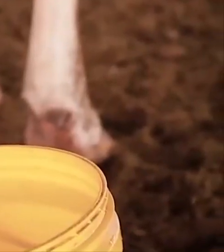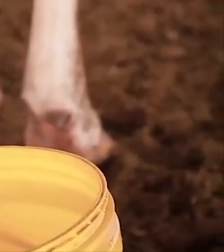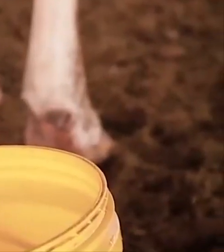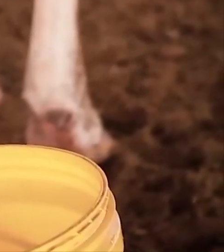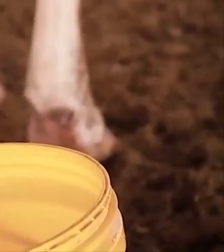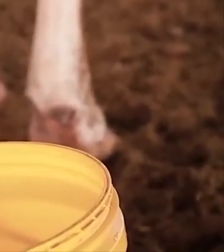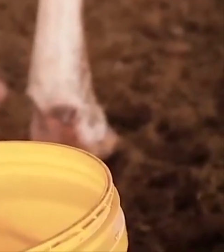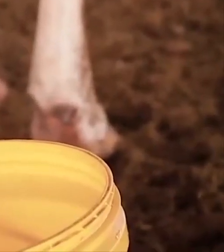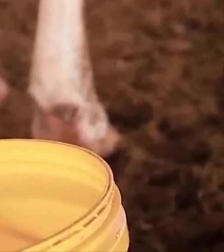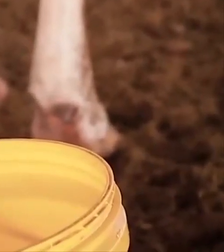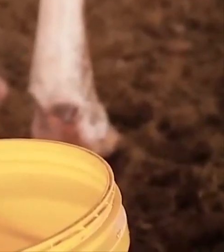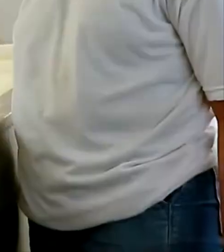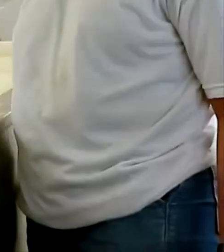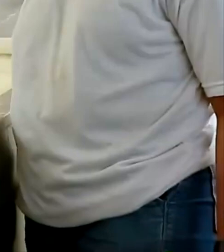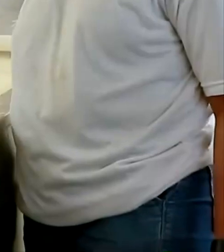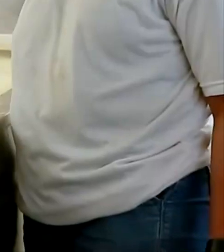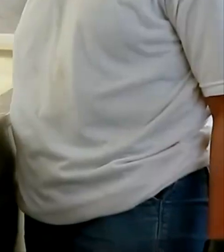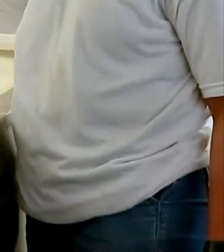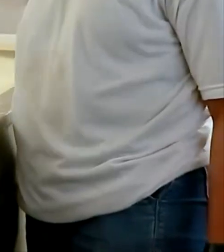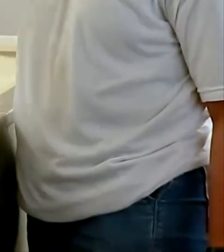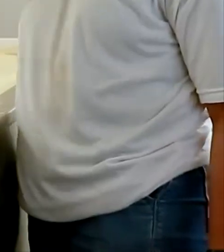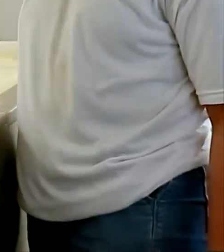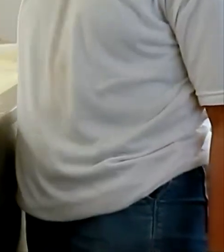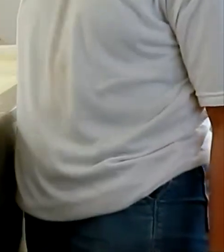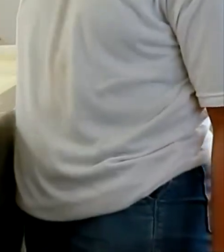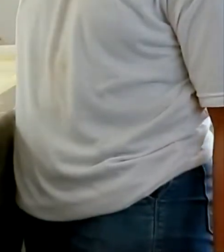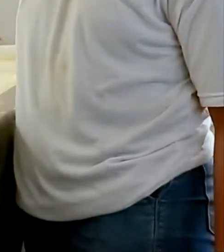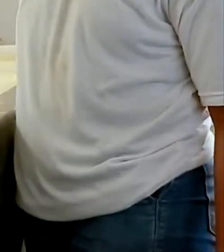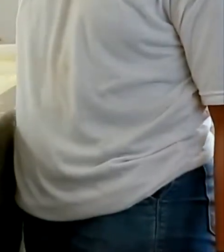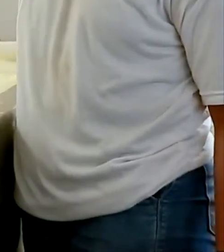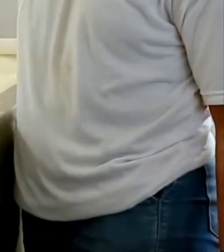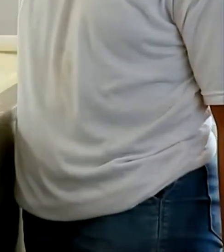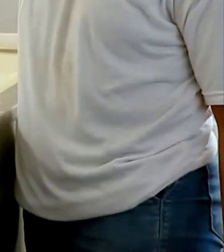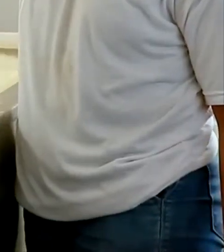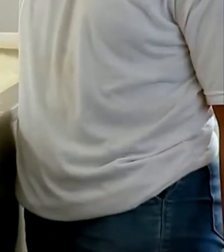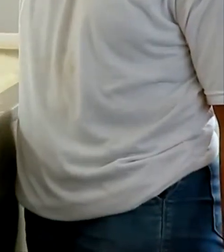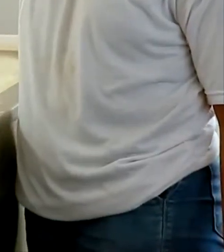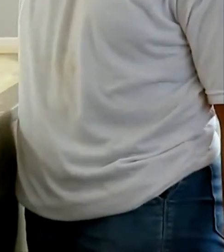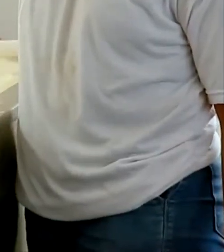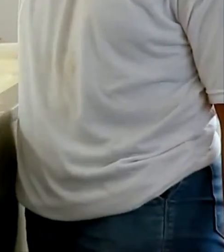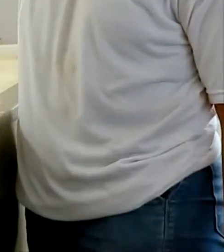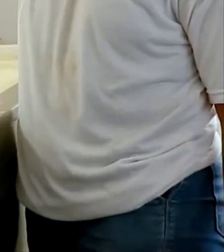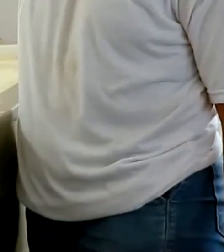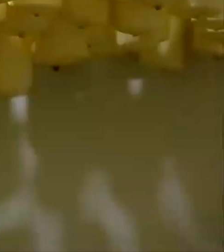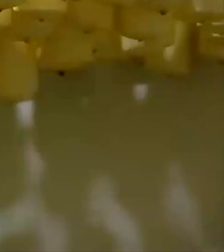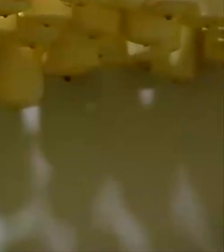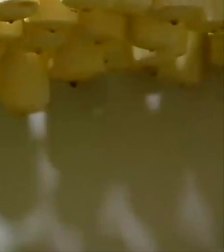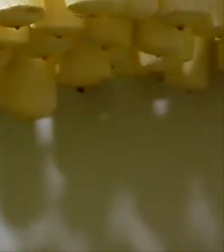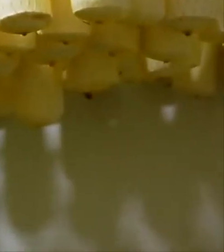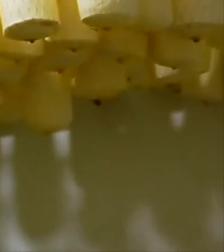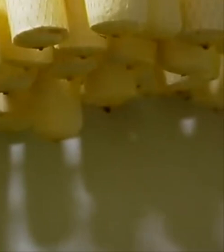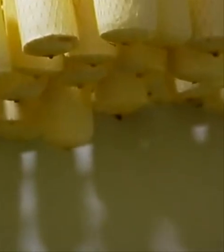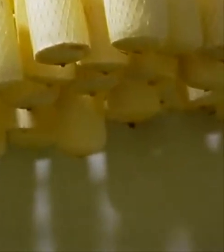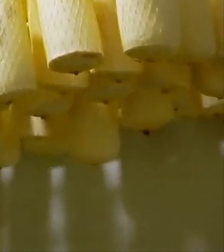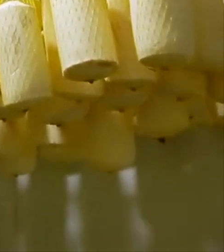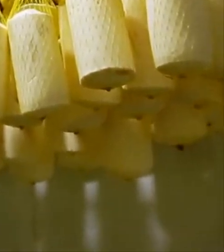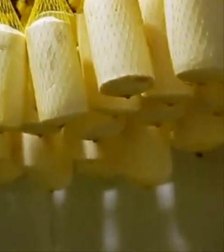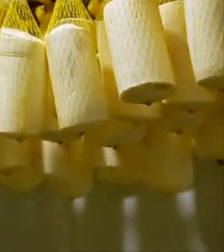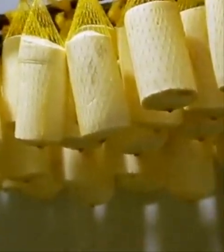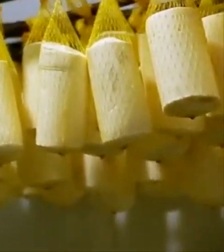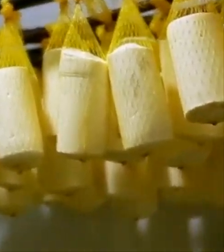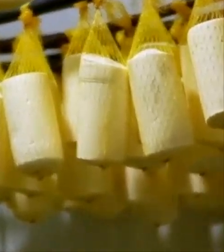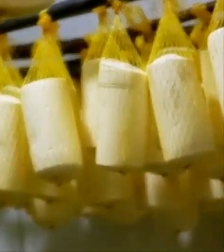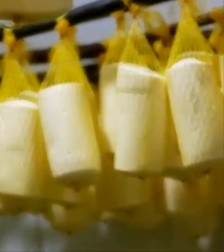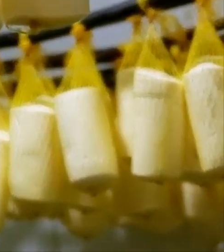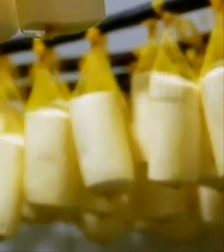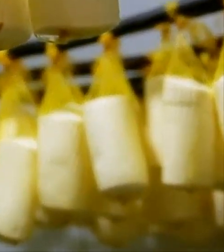E tem mesmo. A produtora de laticínios Luzinete sabe bem disso, pois tudo aqui é tabelado para que